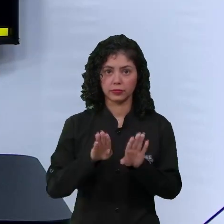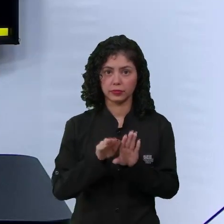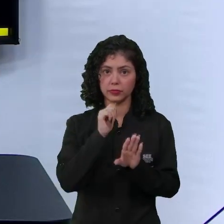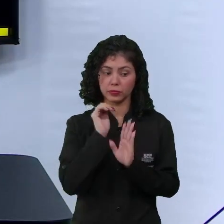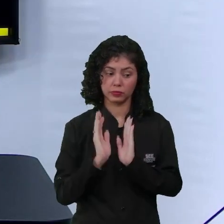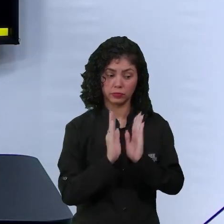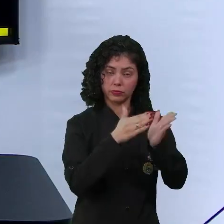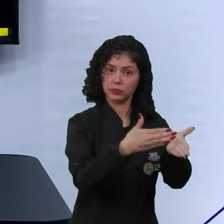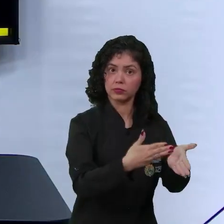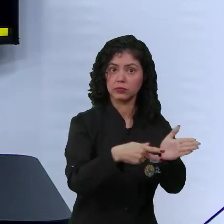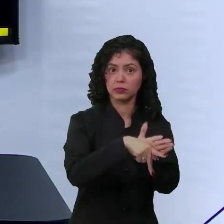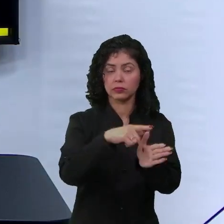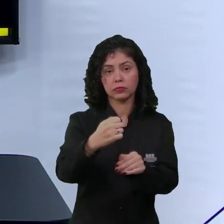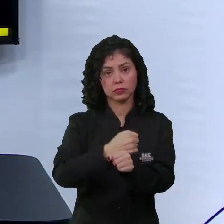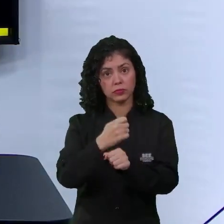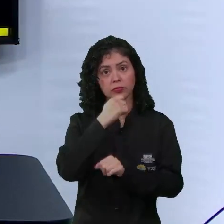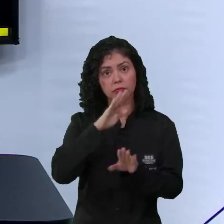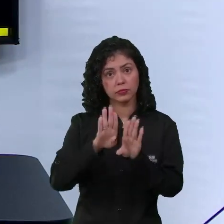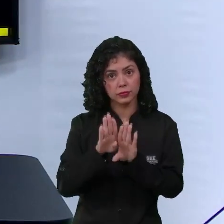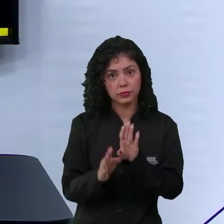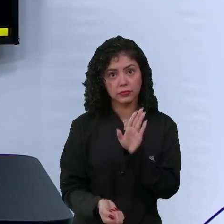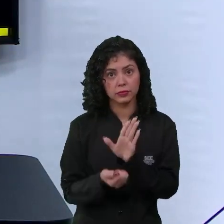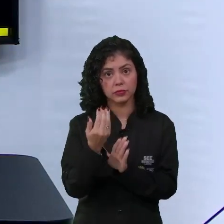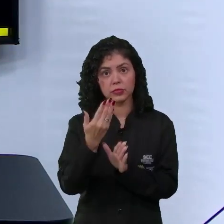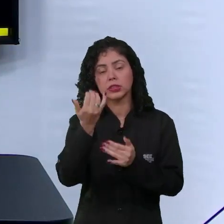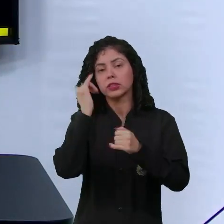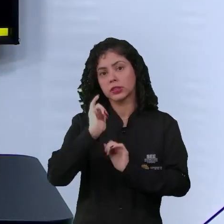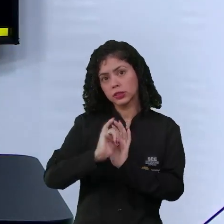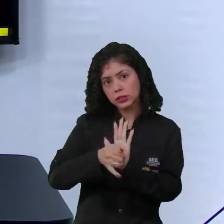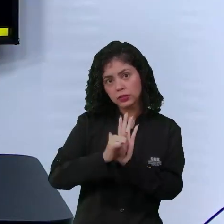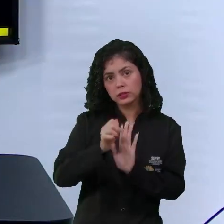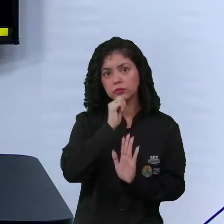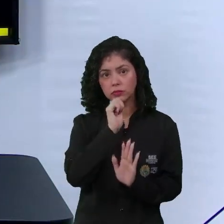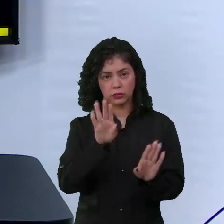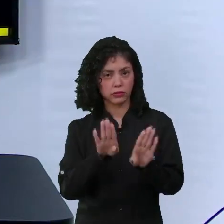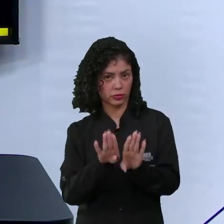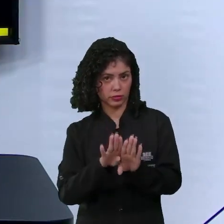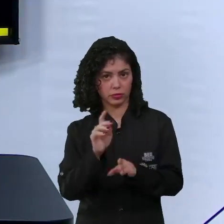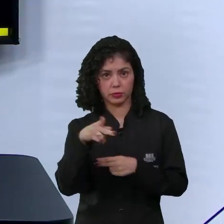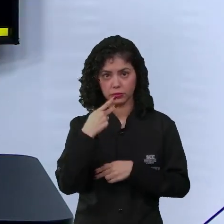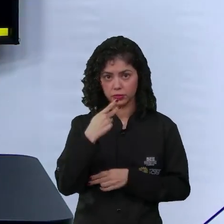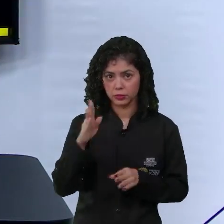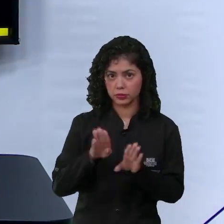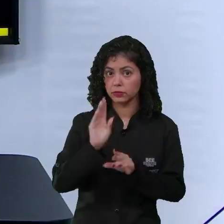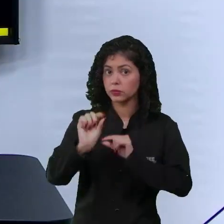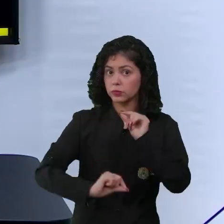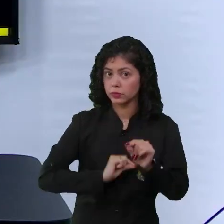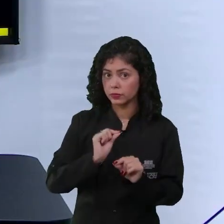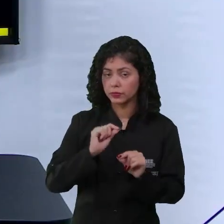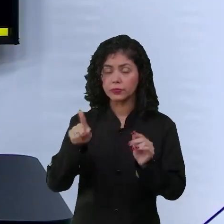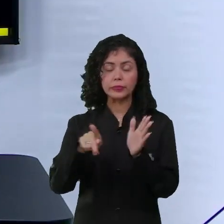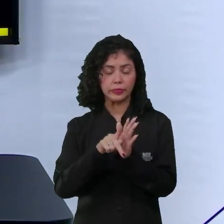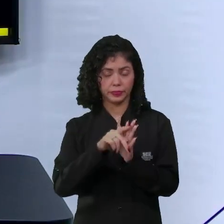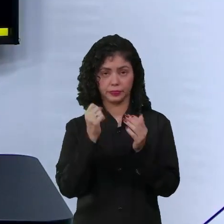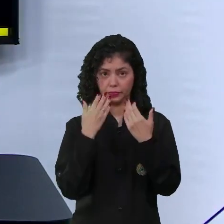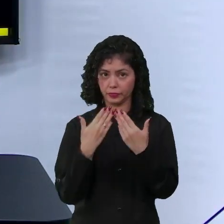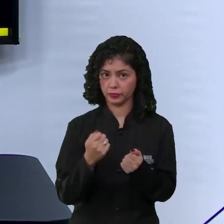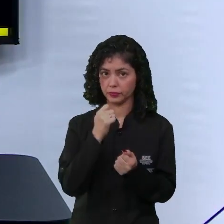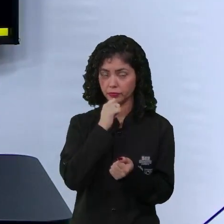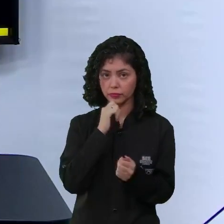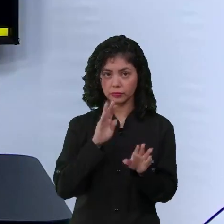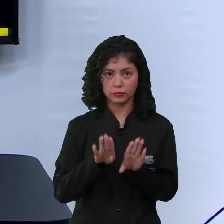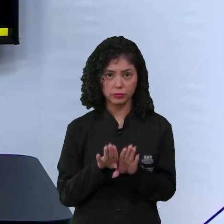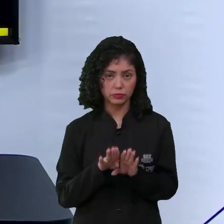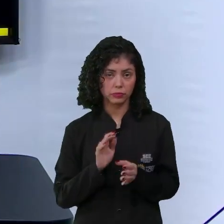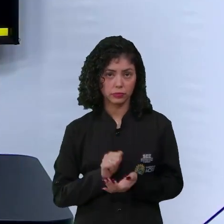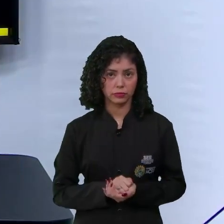direcionamento de construção, a narrativa, ela vem para expressar e para falar. E fala o quê? Fala também dessa construção